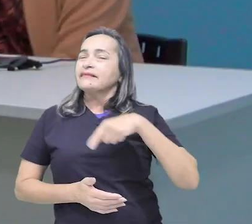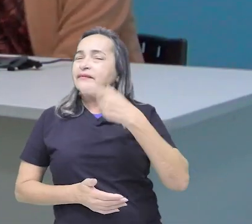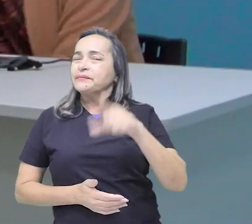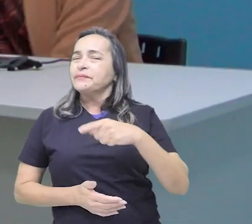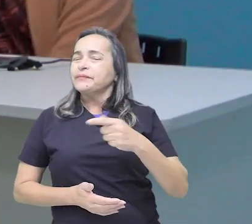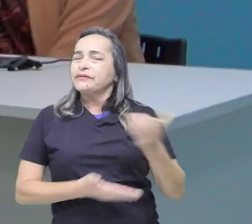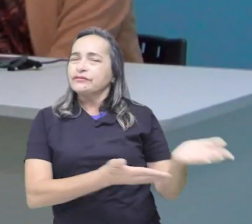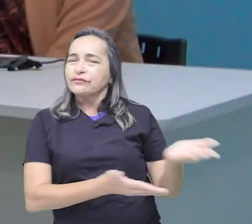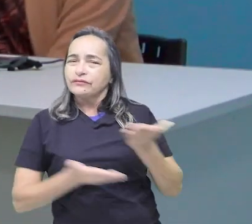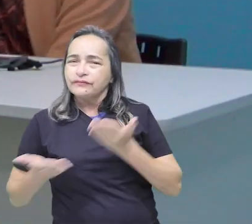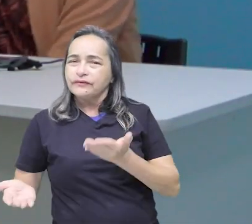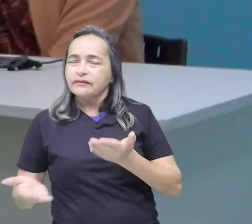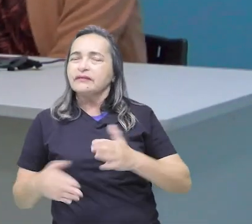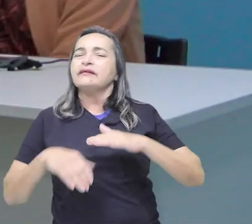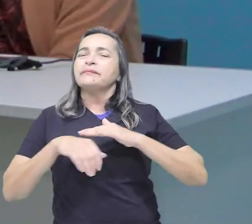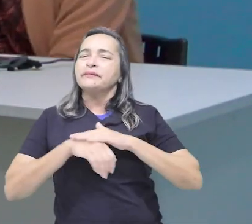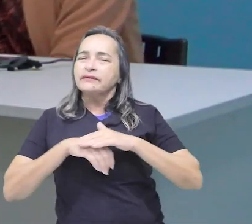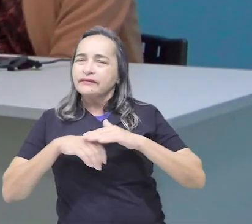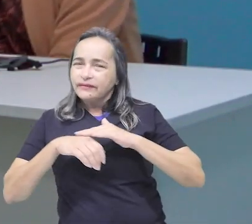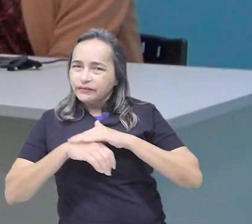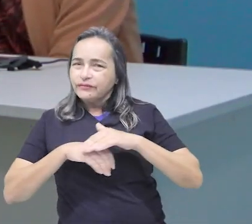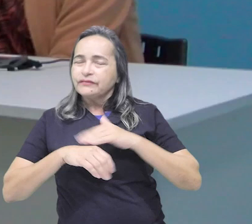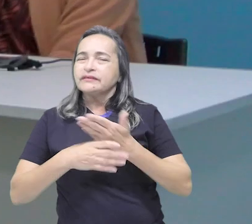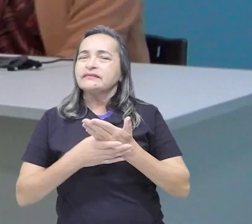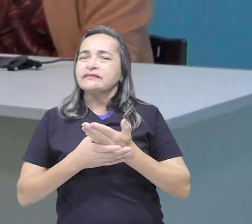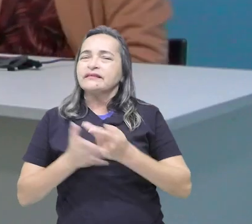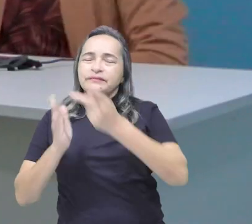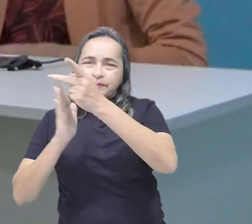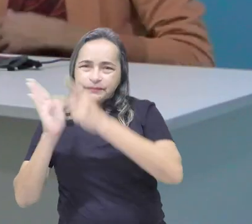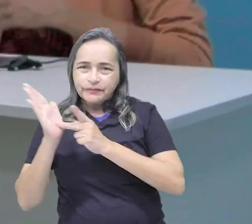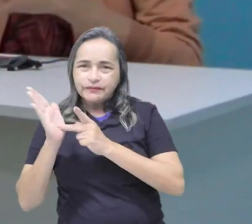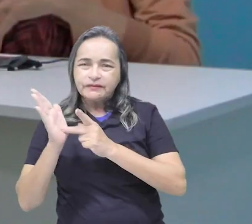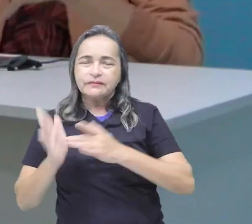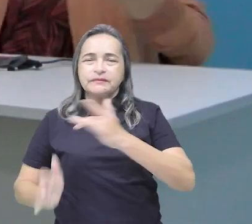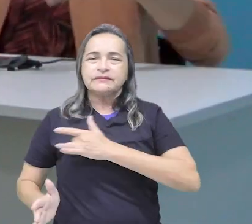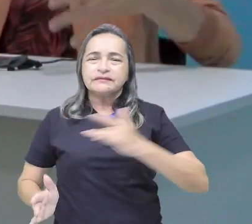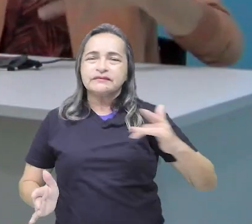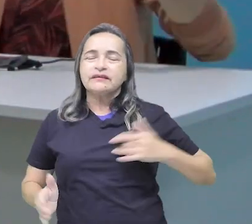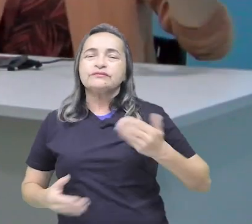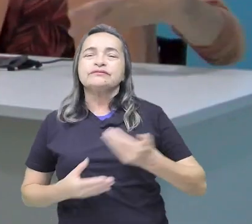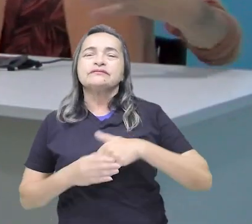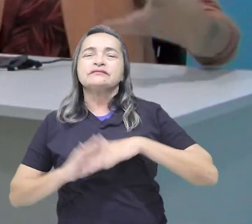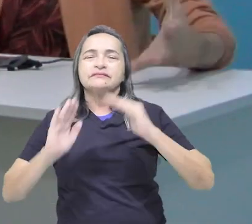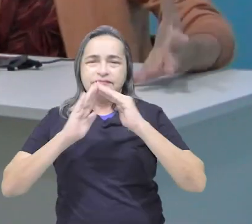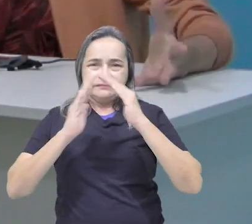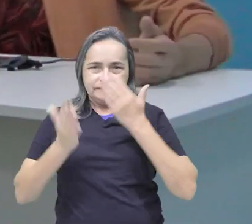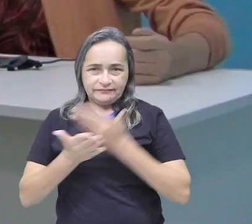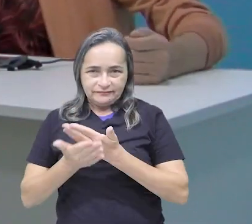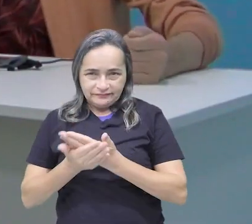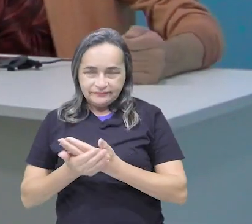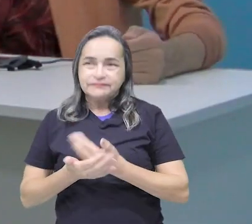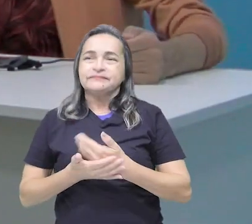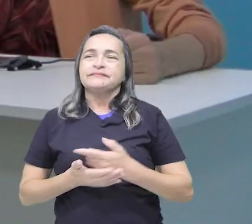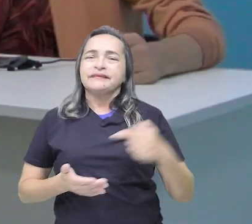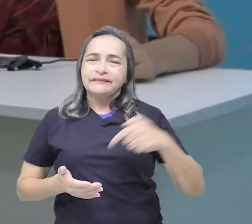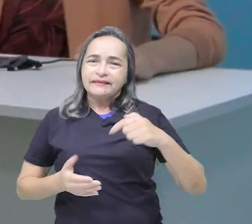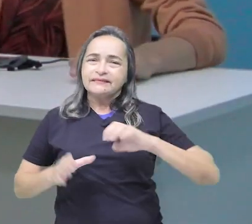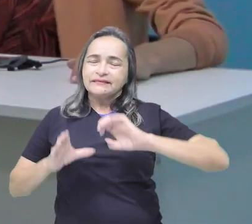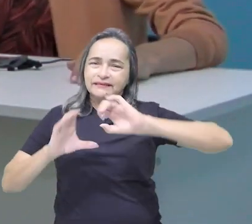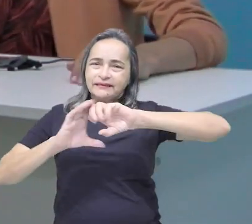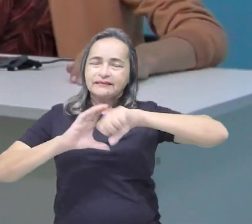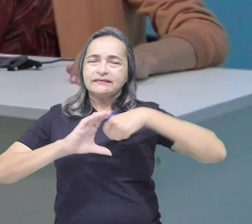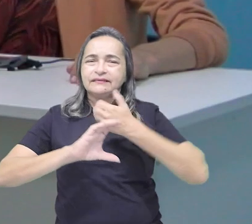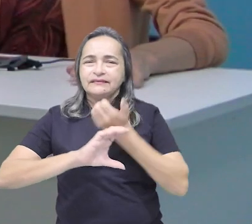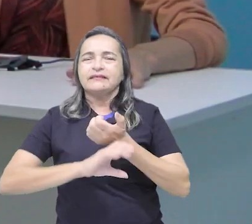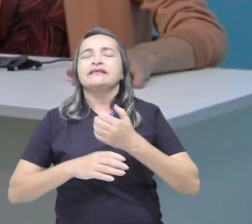conversar mais sobre o programa Saúde na Escola e como é que esse canal de comunicação, que é a TV Seductec, pode